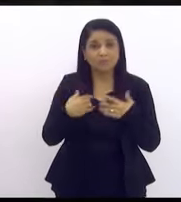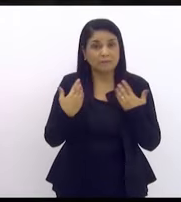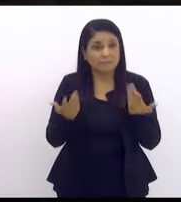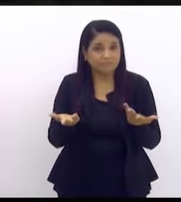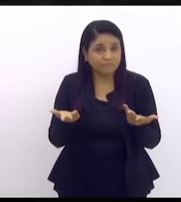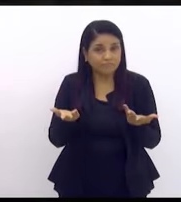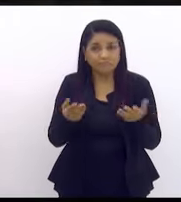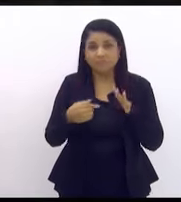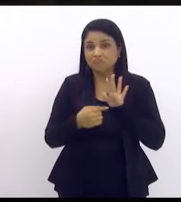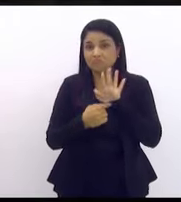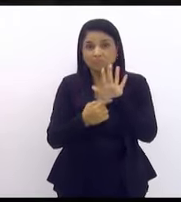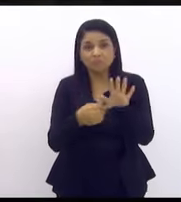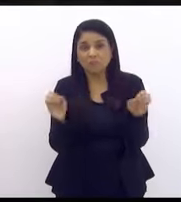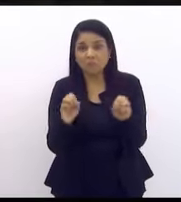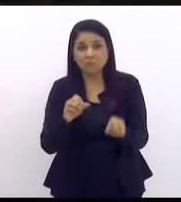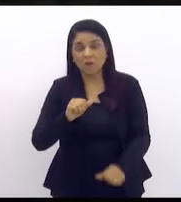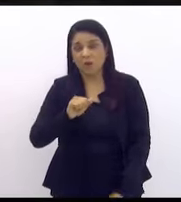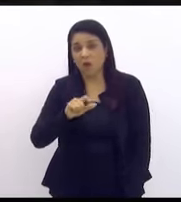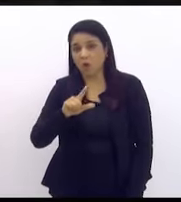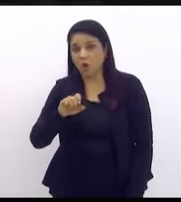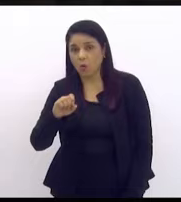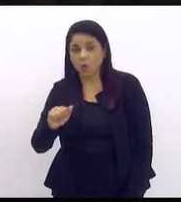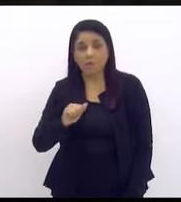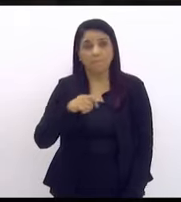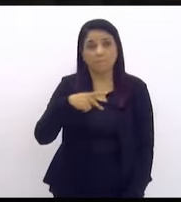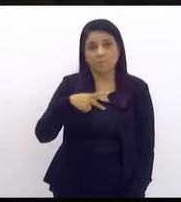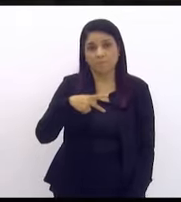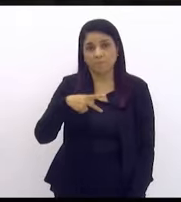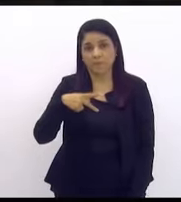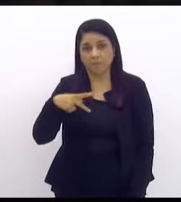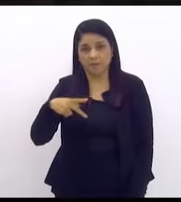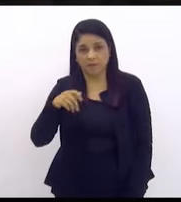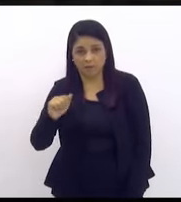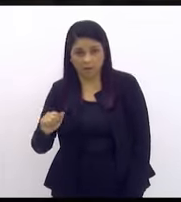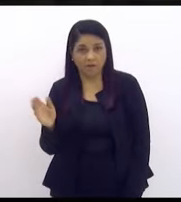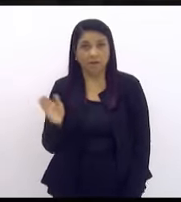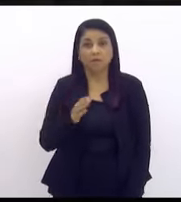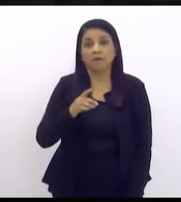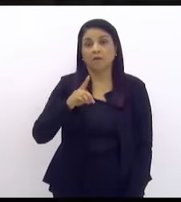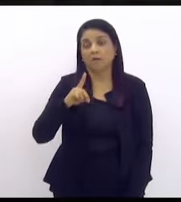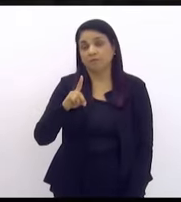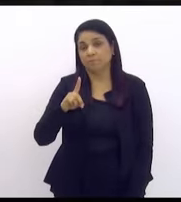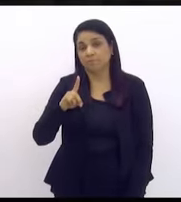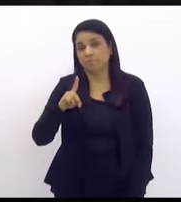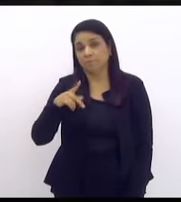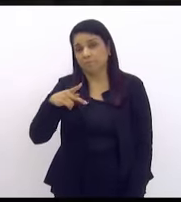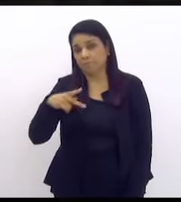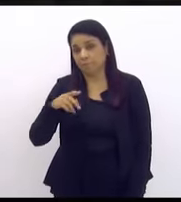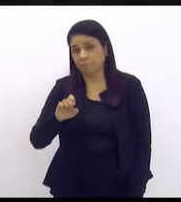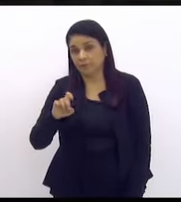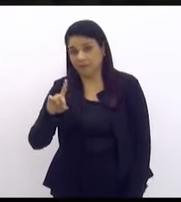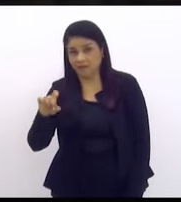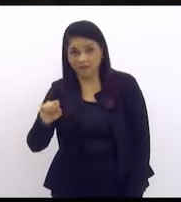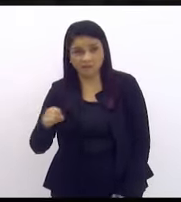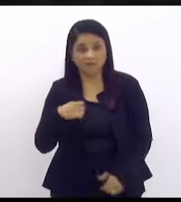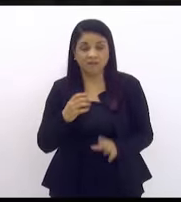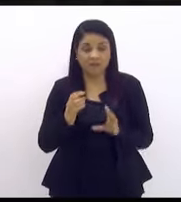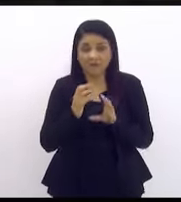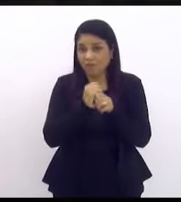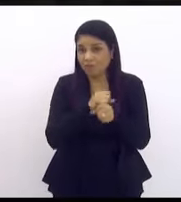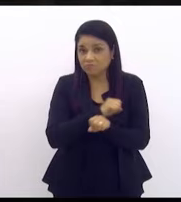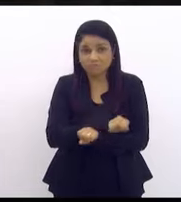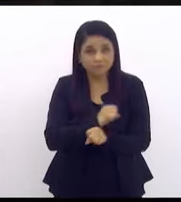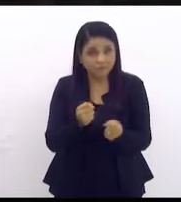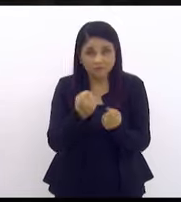nem pela LOA, nem pelo PPA e nem pelo PEDES. Ora, essa conta não vai